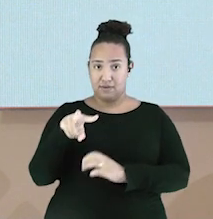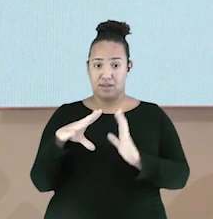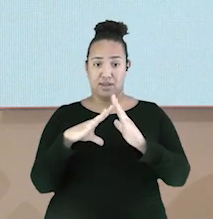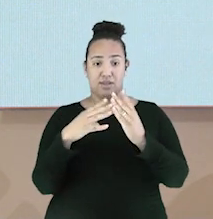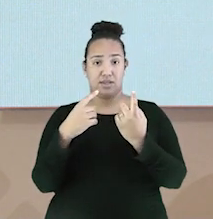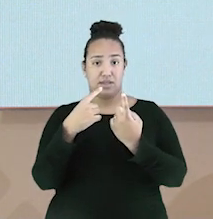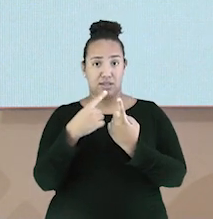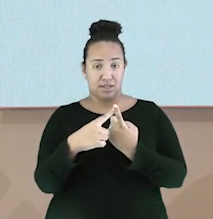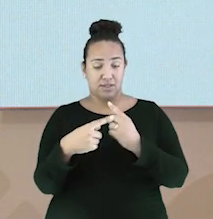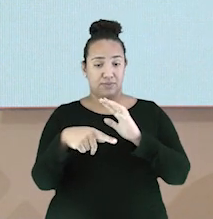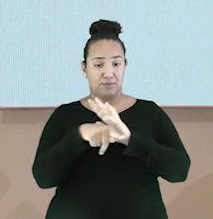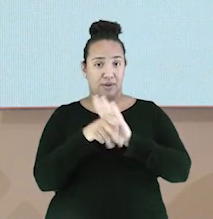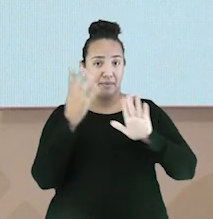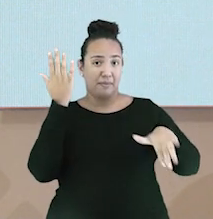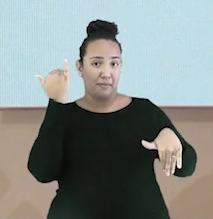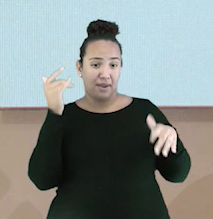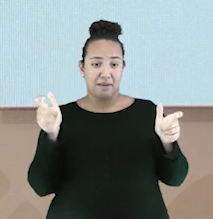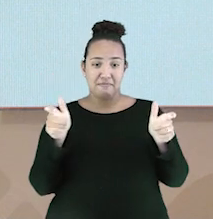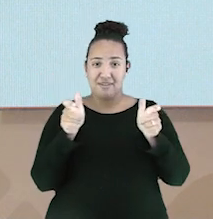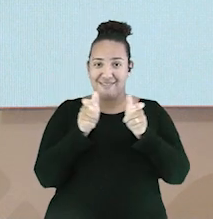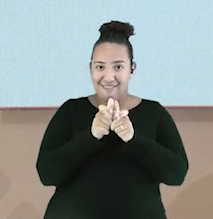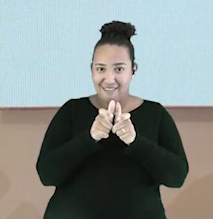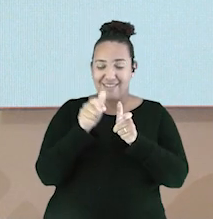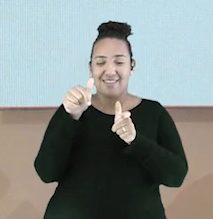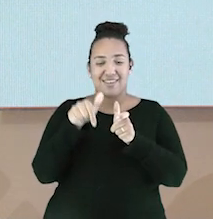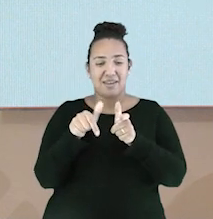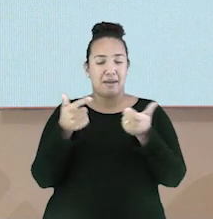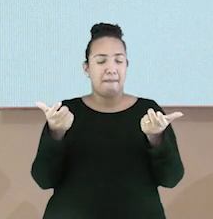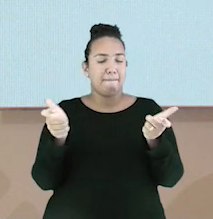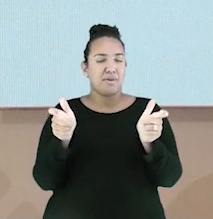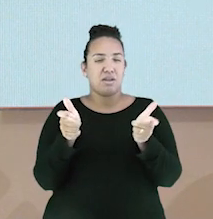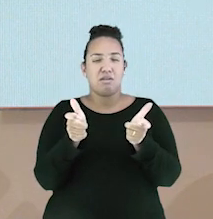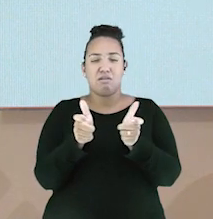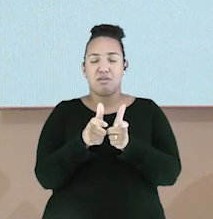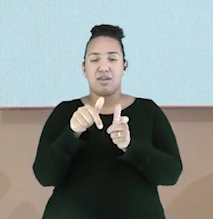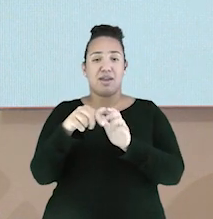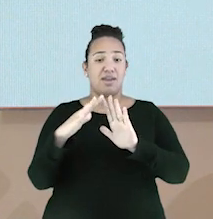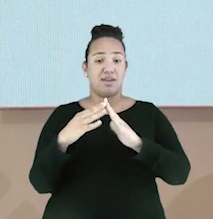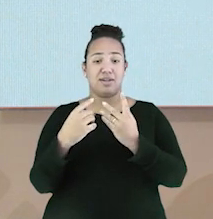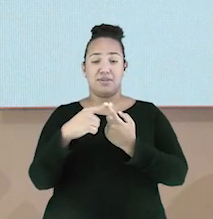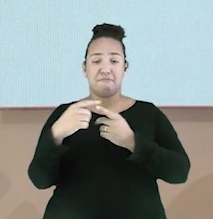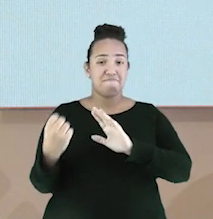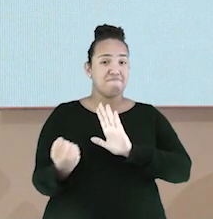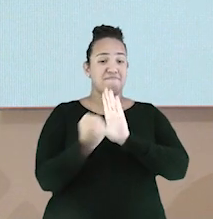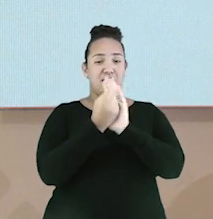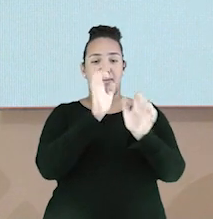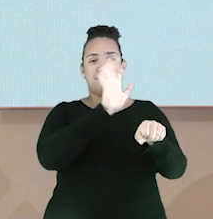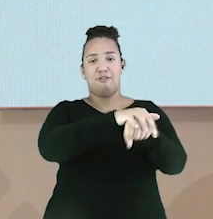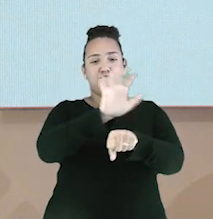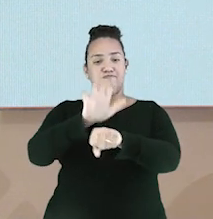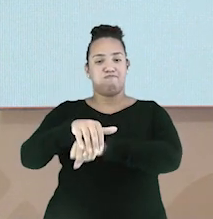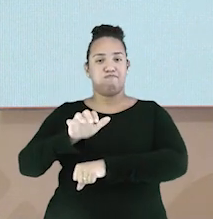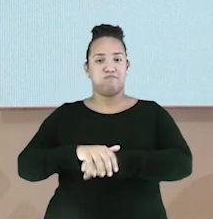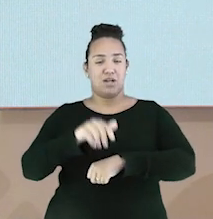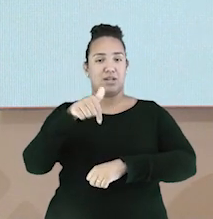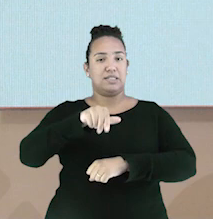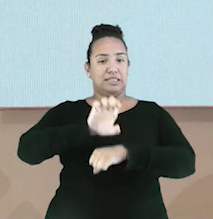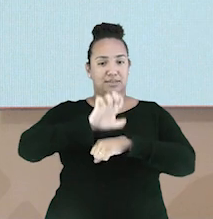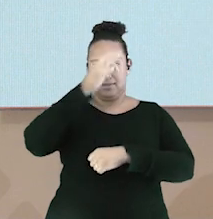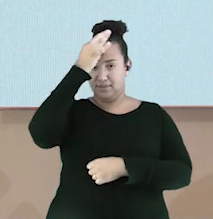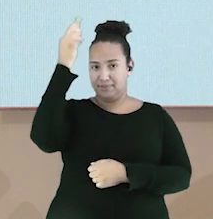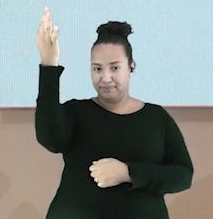da Prainha, uma das mais antigas. Essa igreja é um marco da colonização do solo